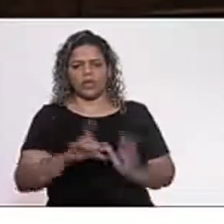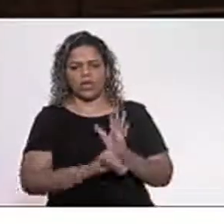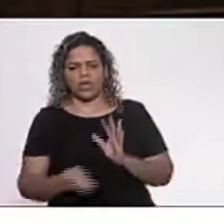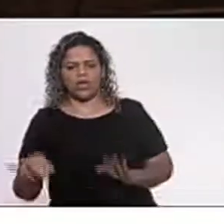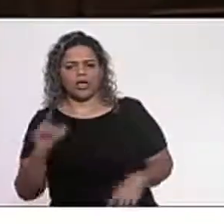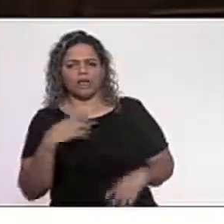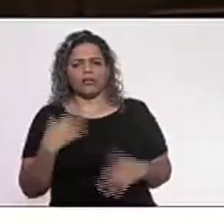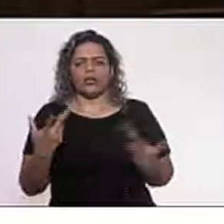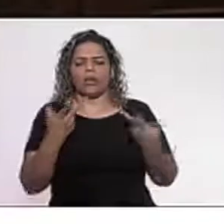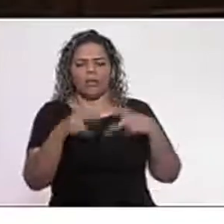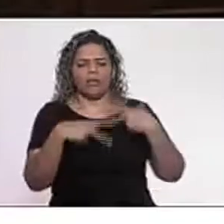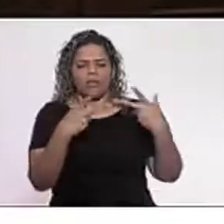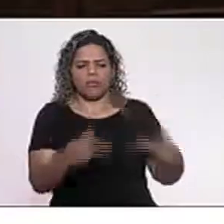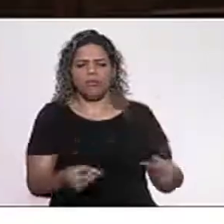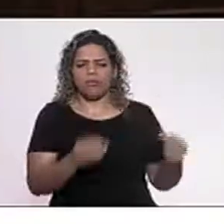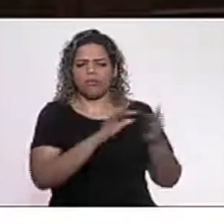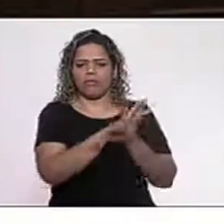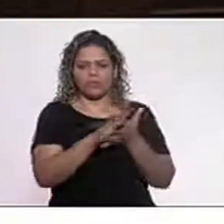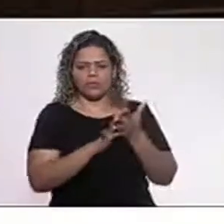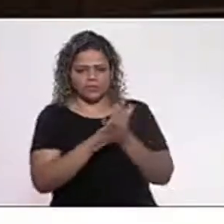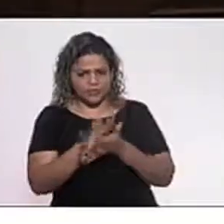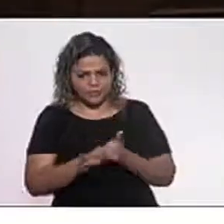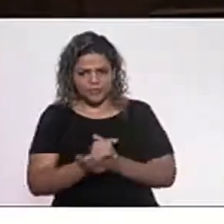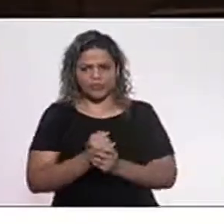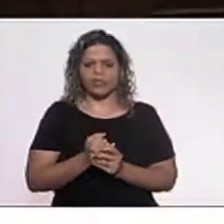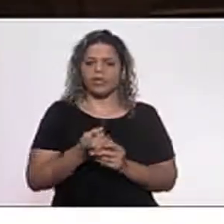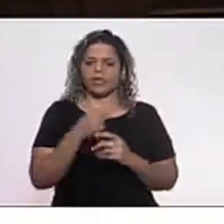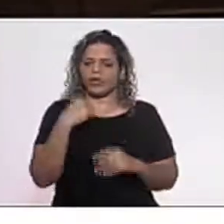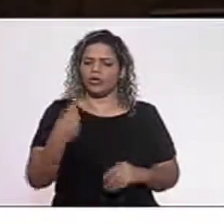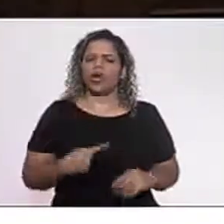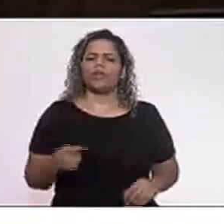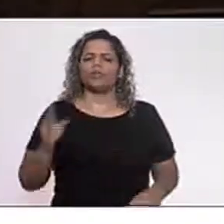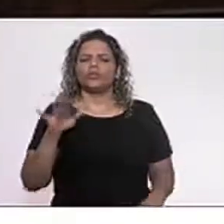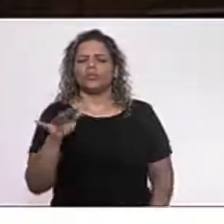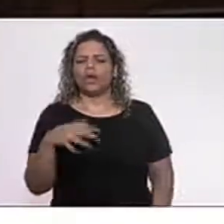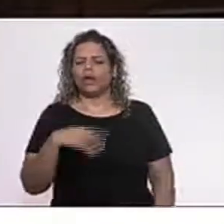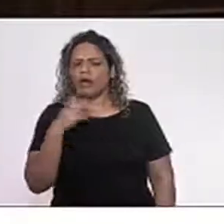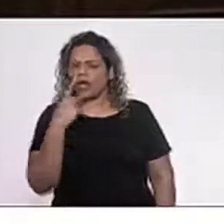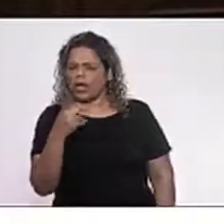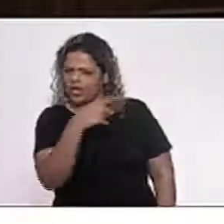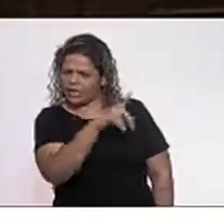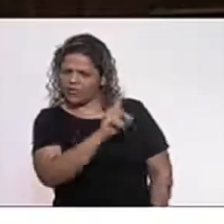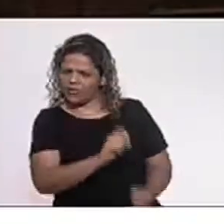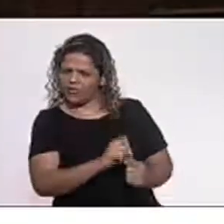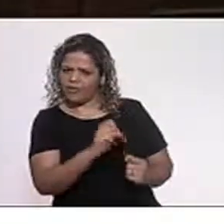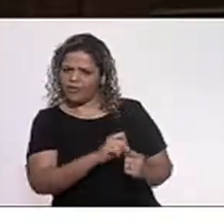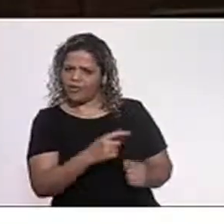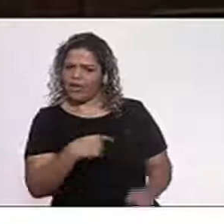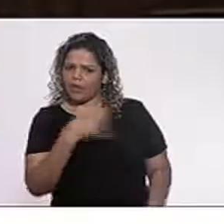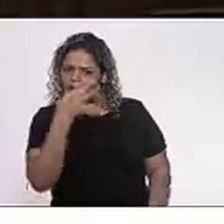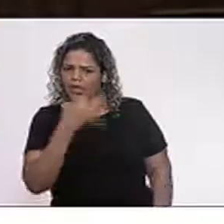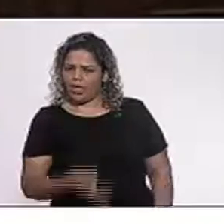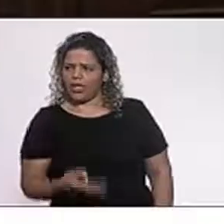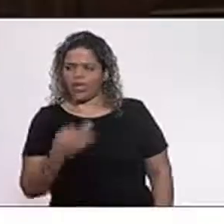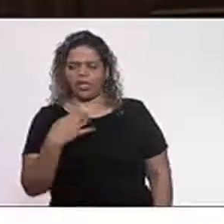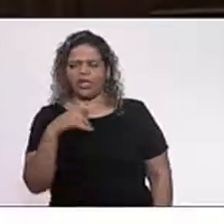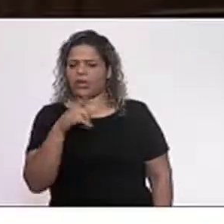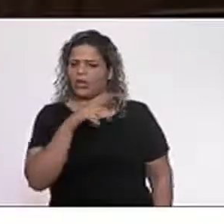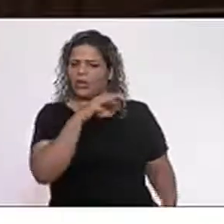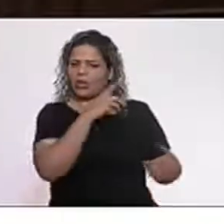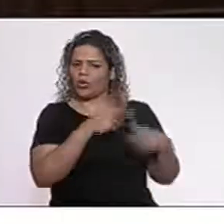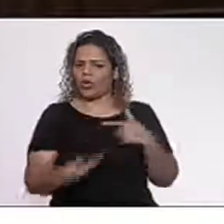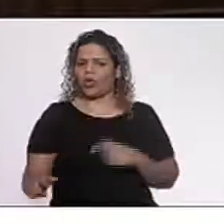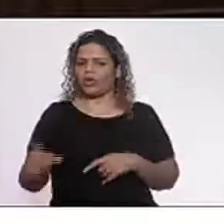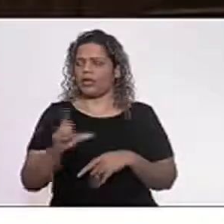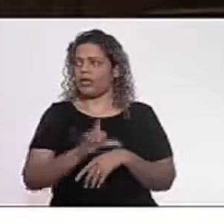Isso não merece, não merecerá o nosso endosso. Aliás, o que ele faz, inclusive, a meu ver, em demérito, deputada